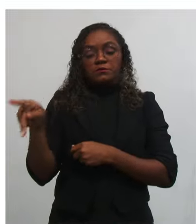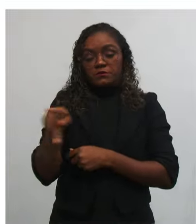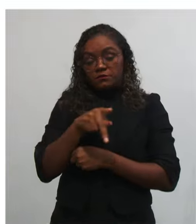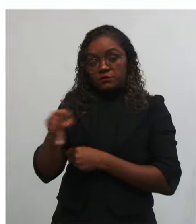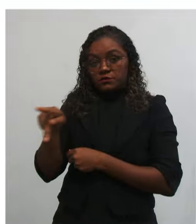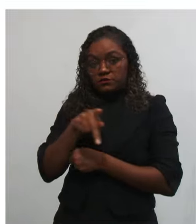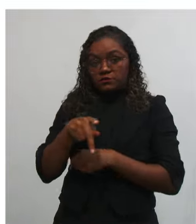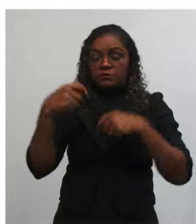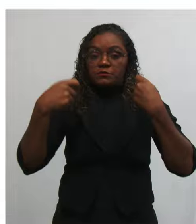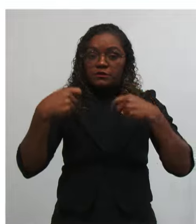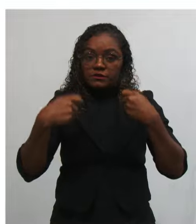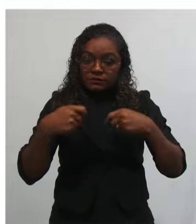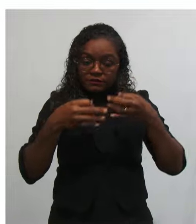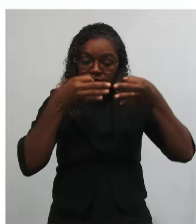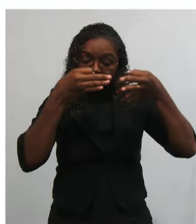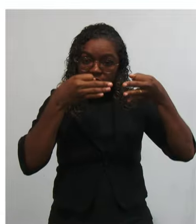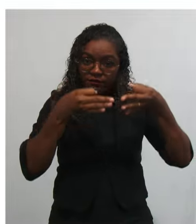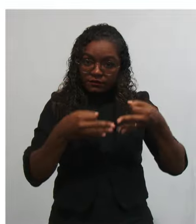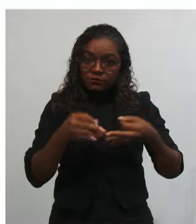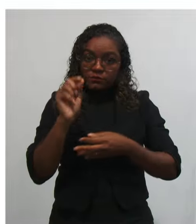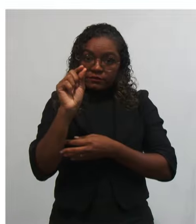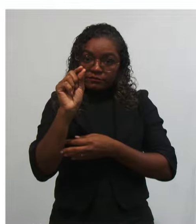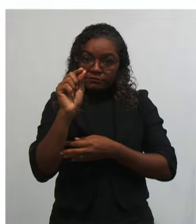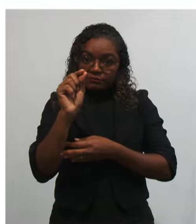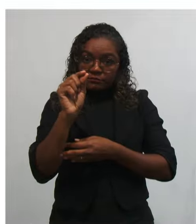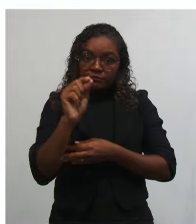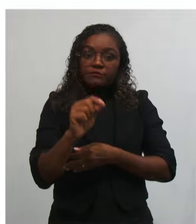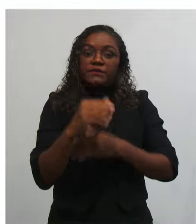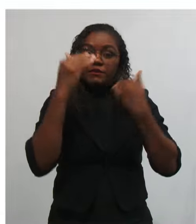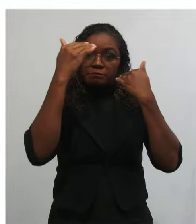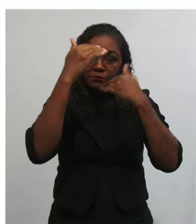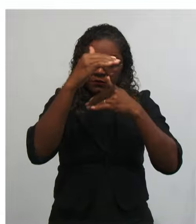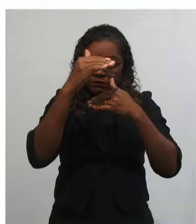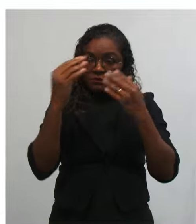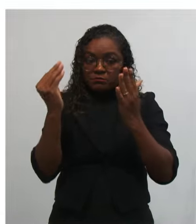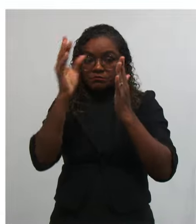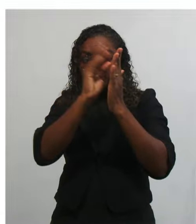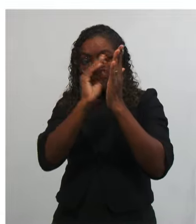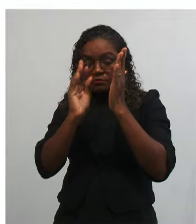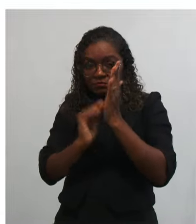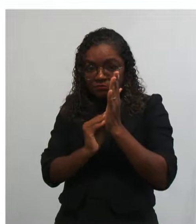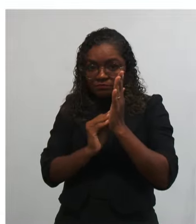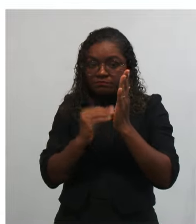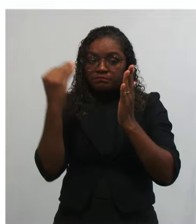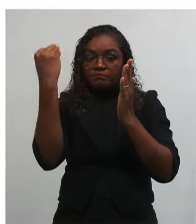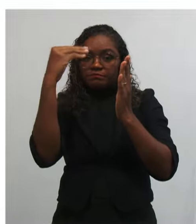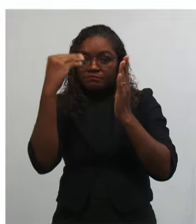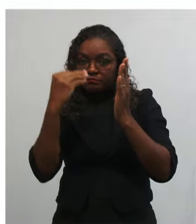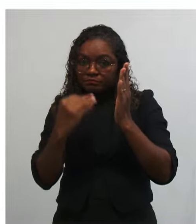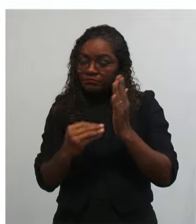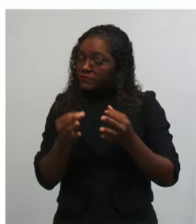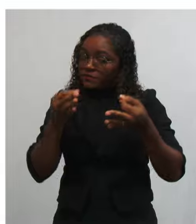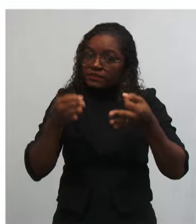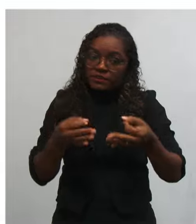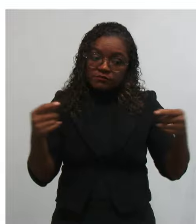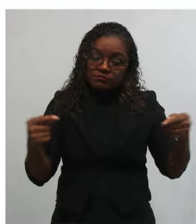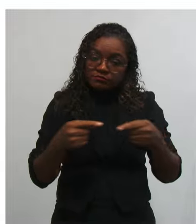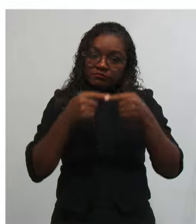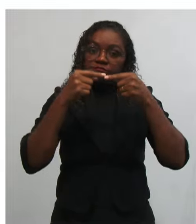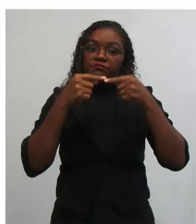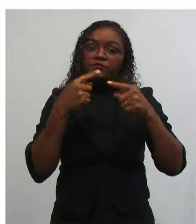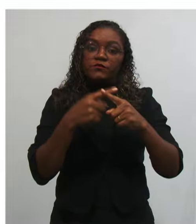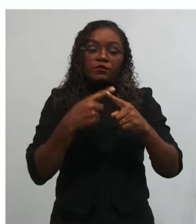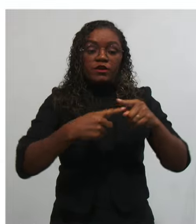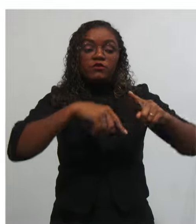essencial para que o aluno aprenda então o instrumento de avaliação já anote aí ele deve ser utilizado para